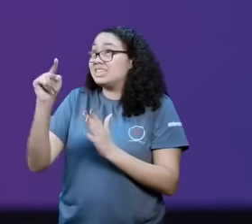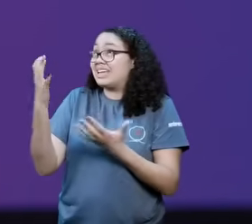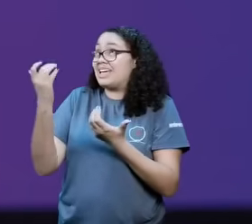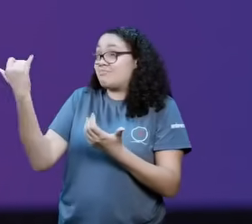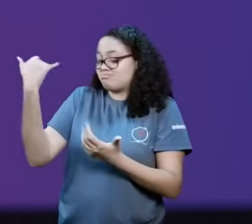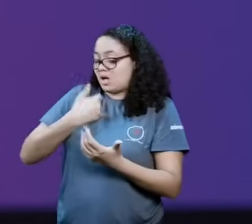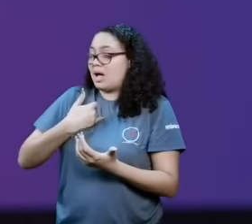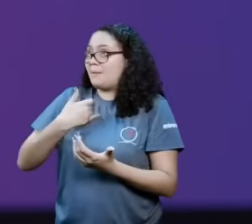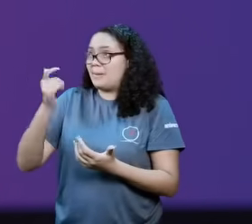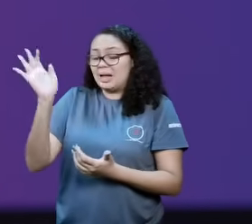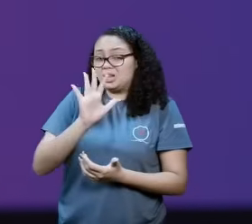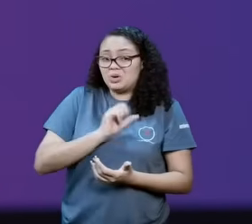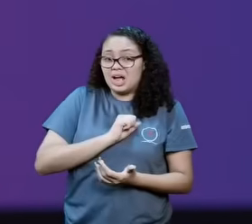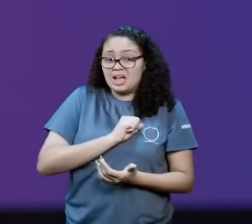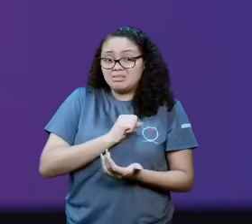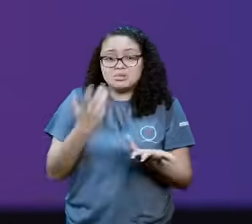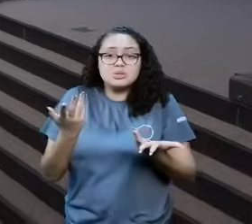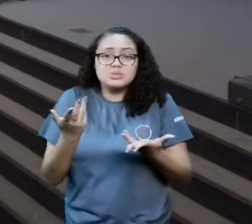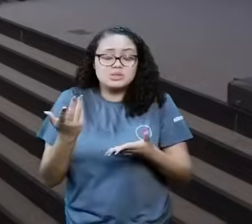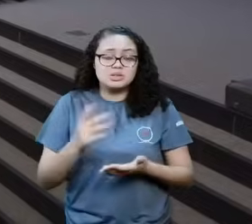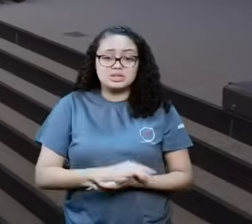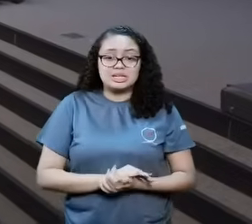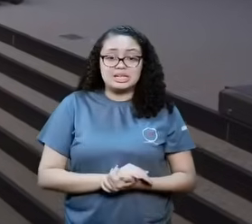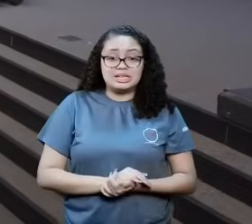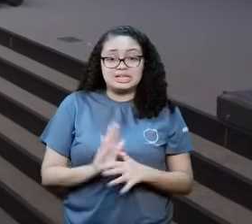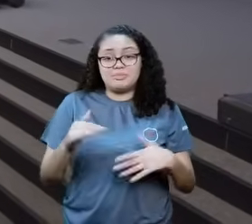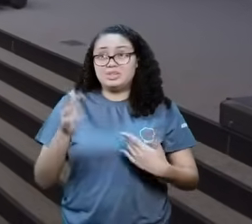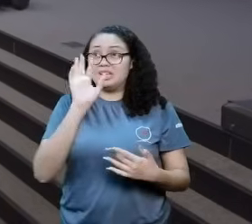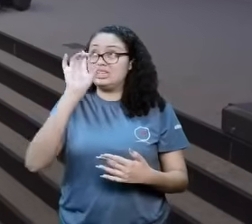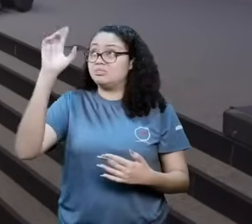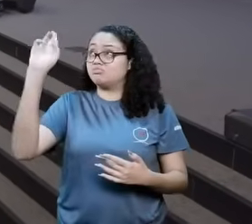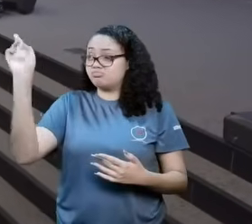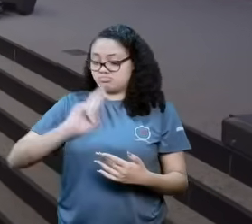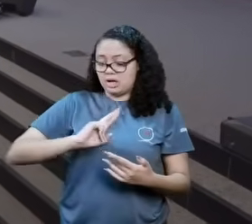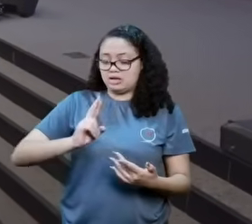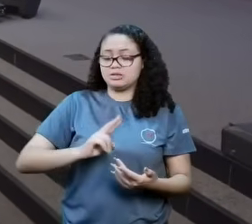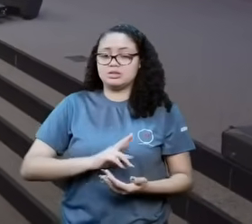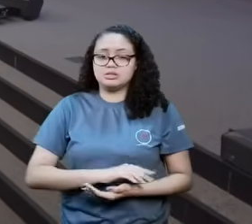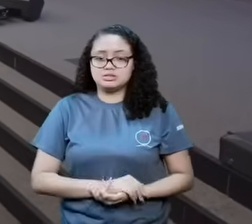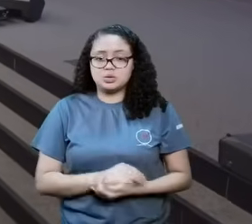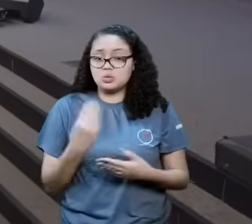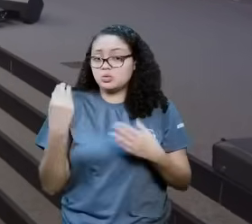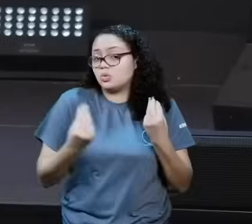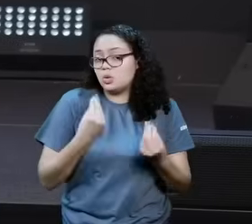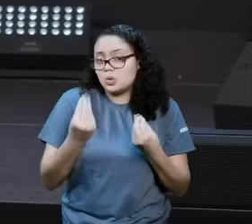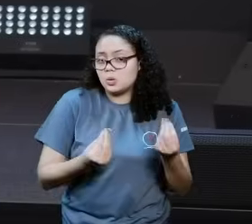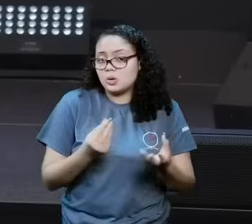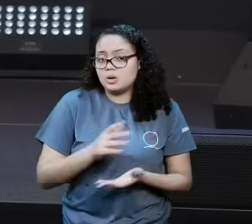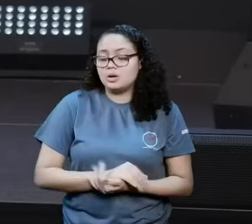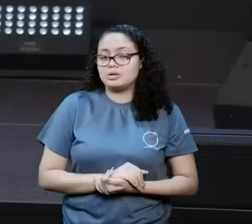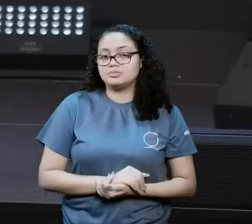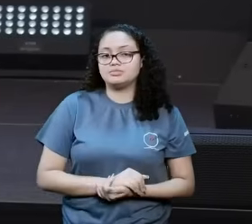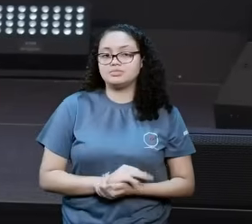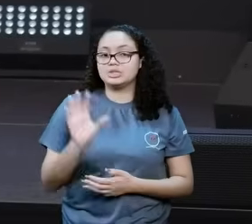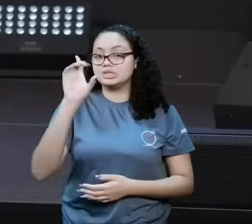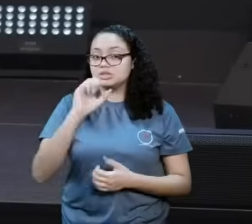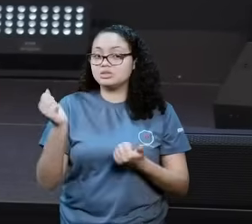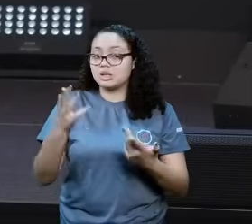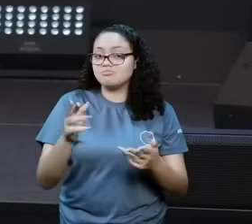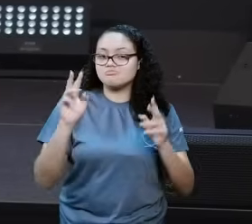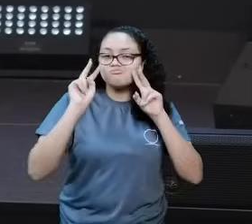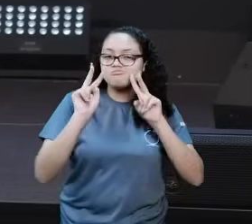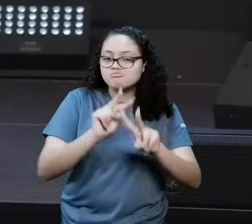Deus para adorá-lo. Depois quer que Deus te responda. Deus vai dar para ele a visão, coloca ele no meio do